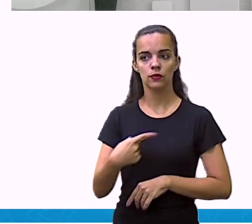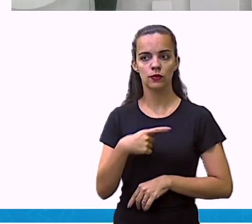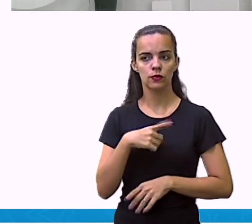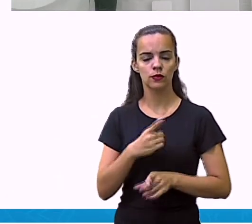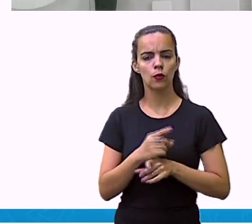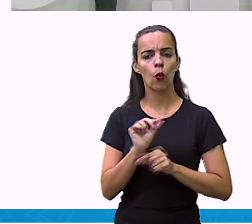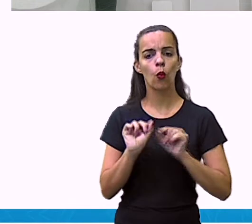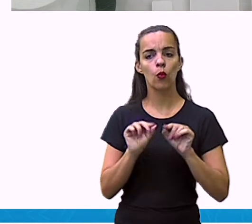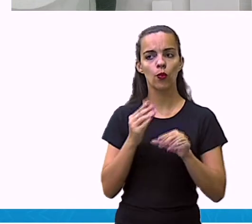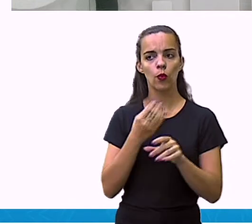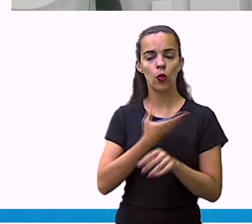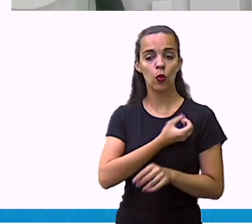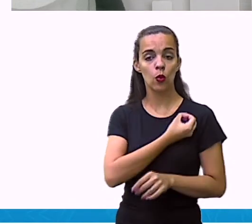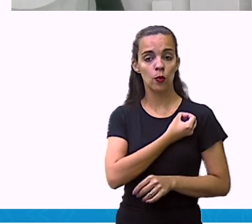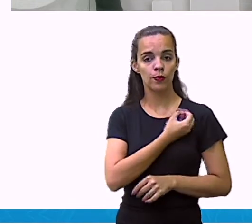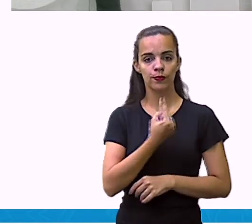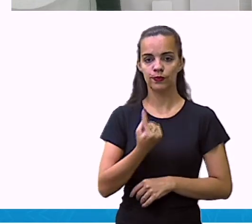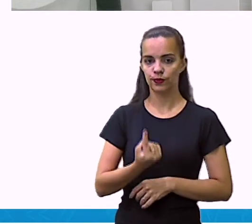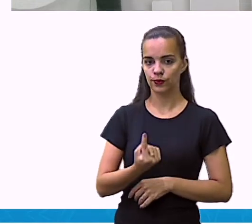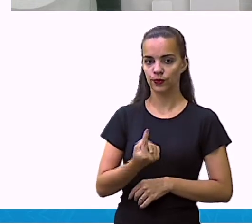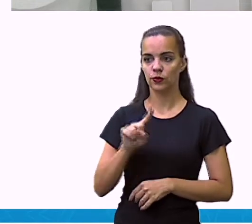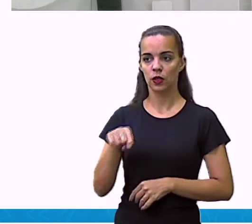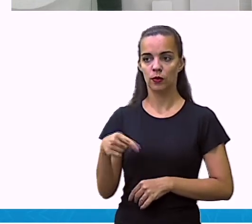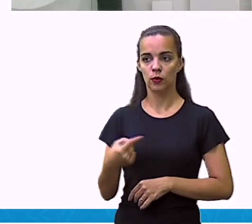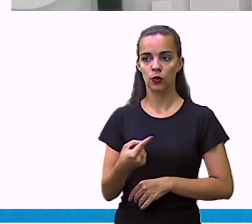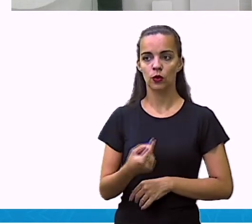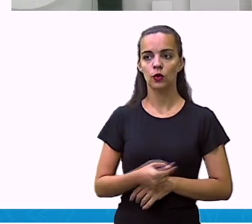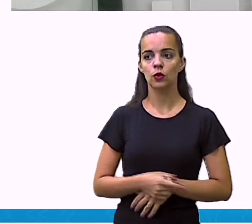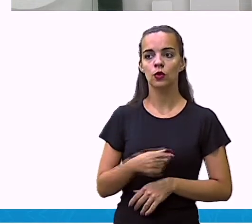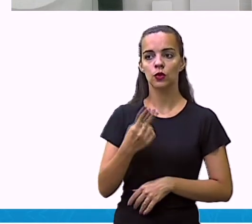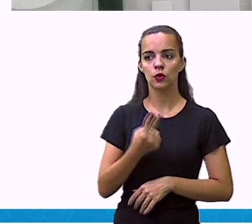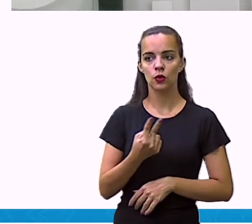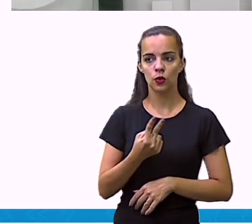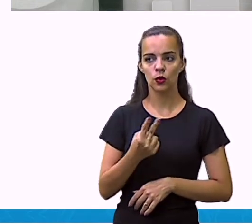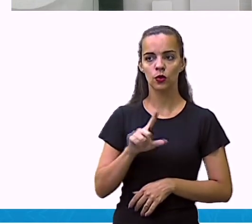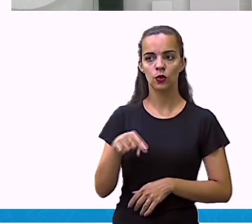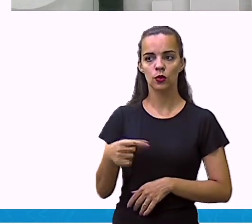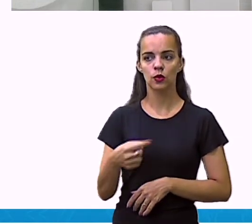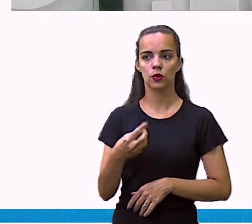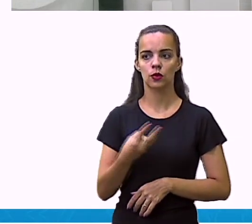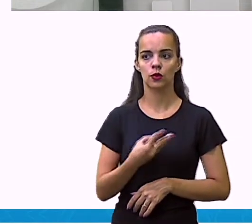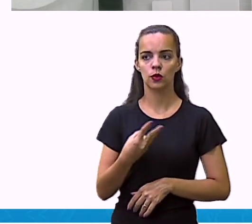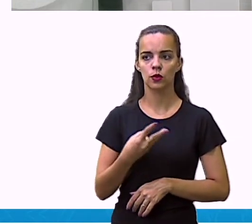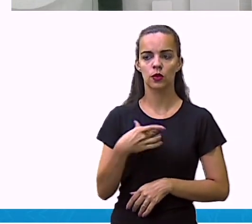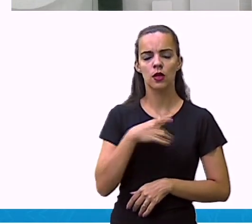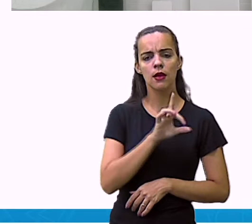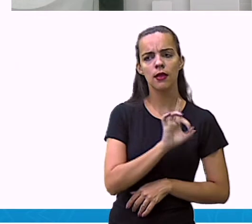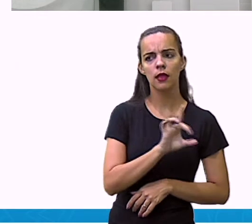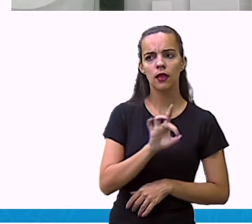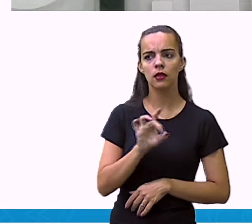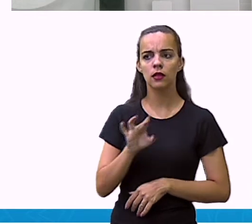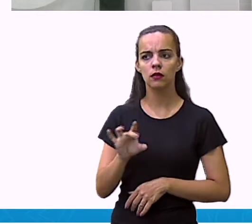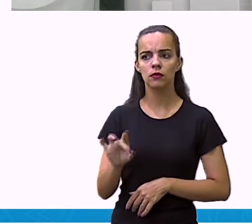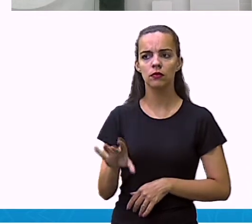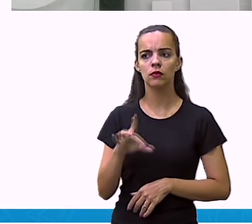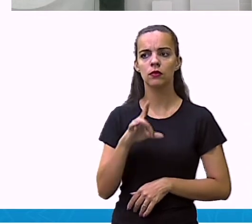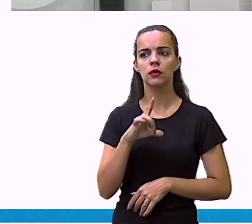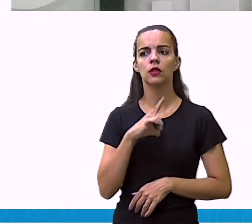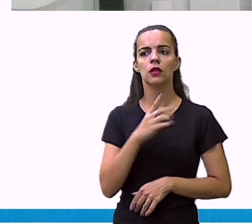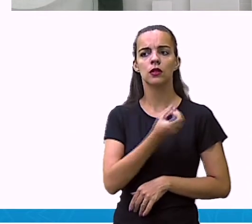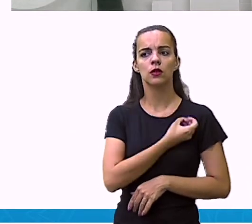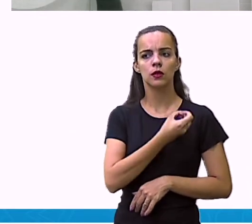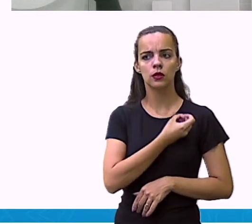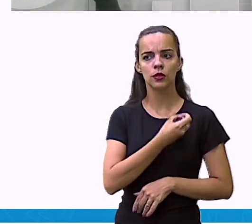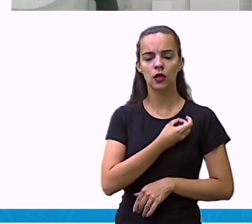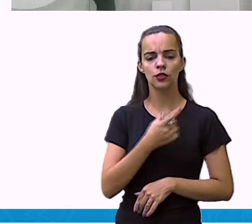o número 1. E assim por diante, se você observar cada algarismo deste, cada número,